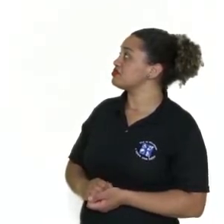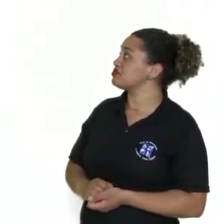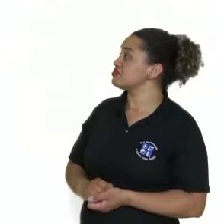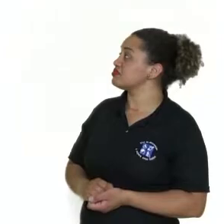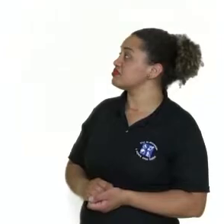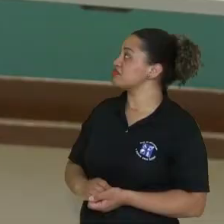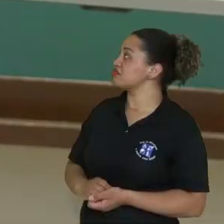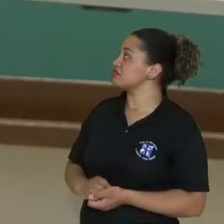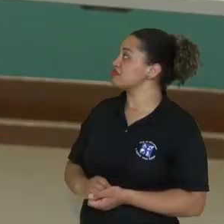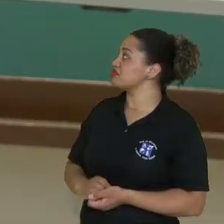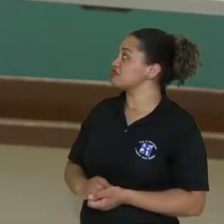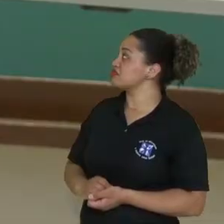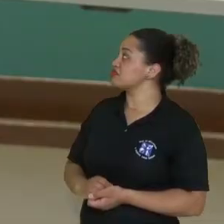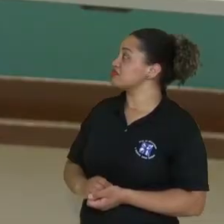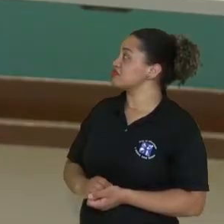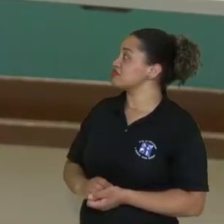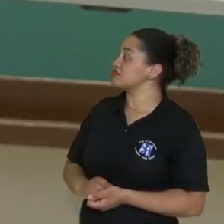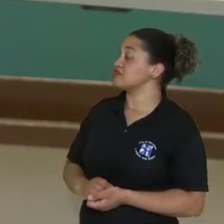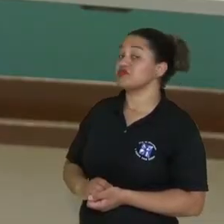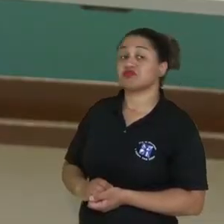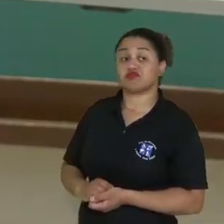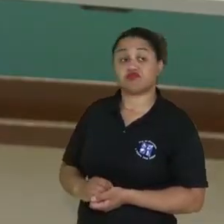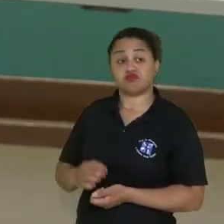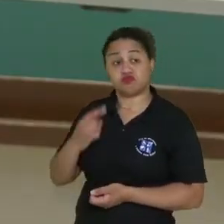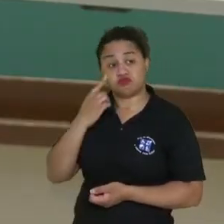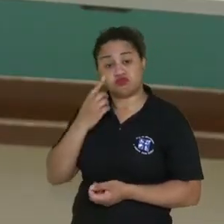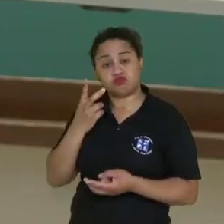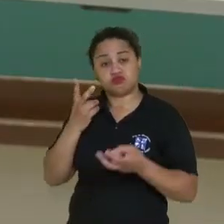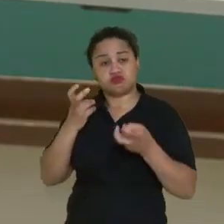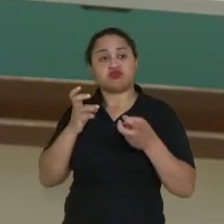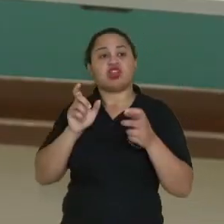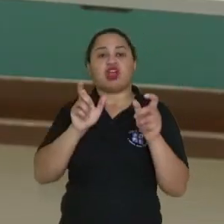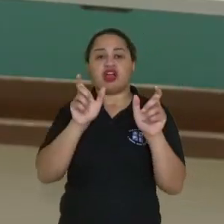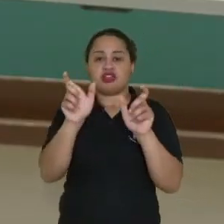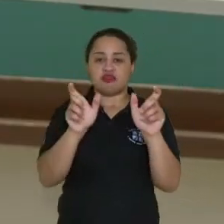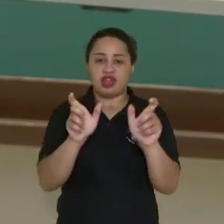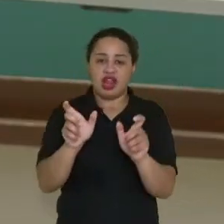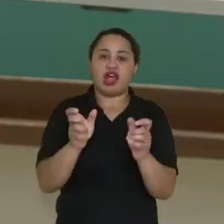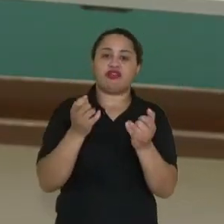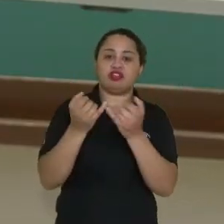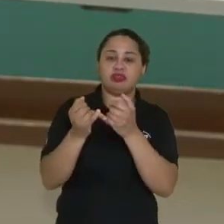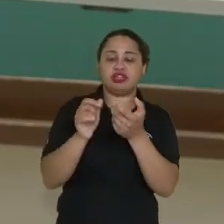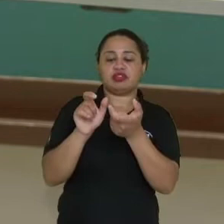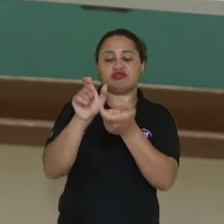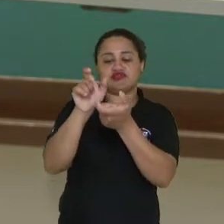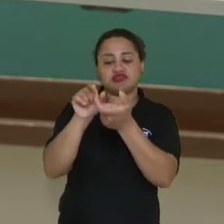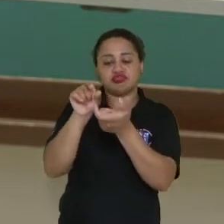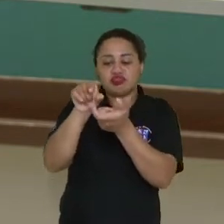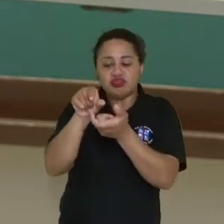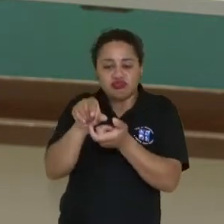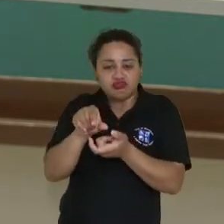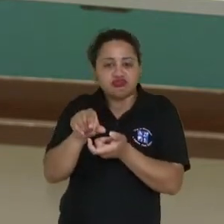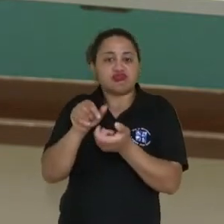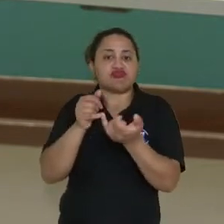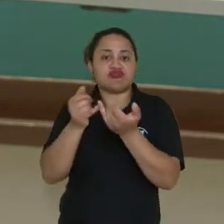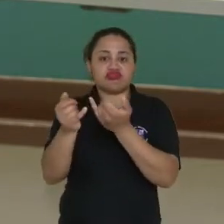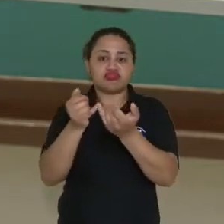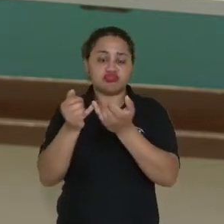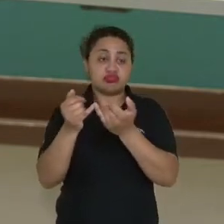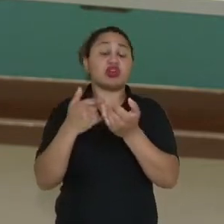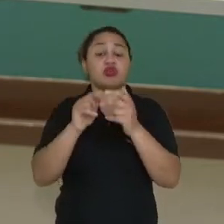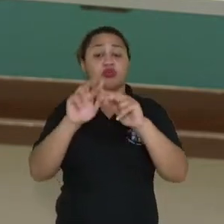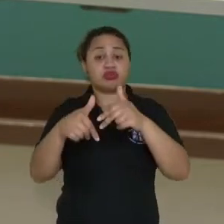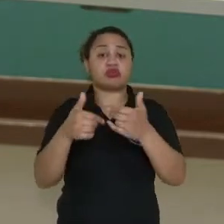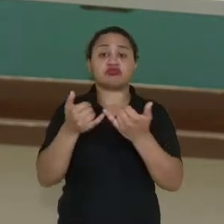ou ignorância. Né? Vejam aqui a palavra discrepância, importância, ignorância, né? Mesmos